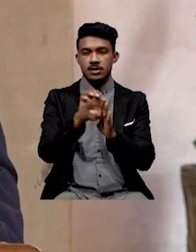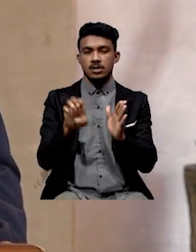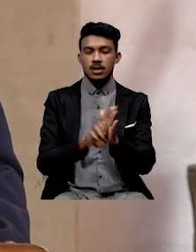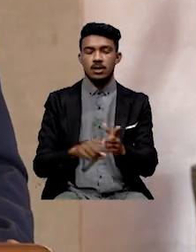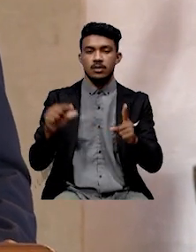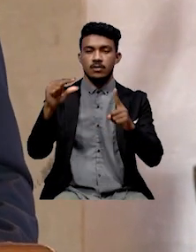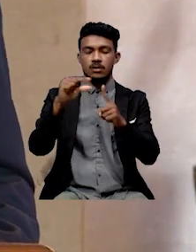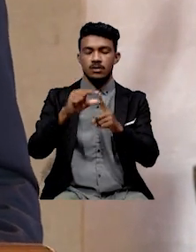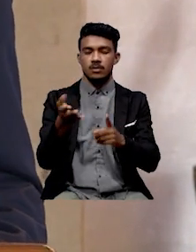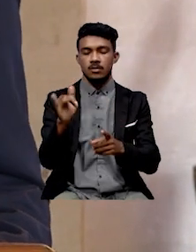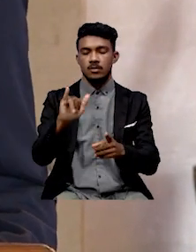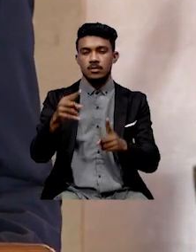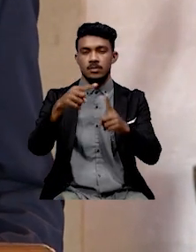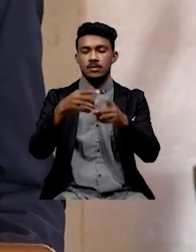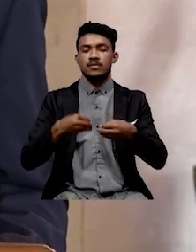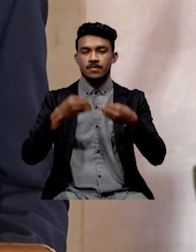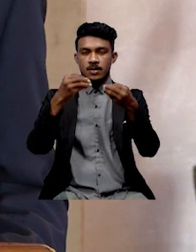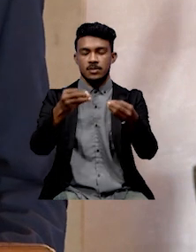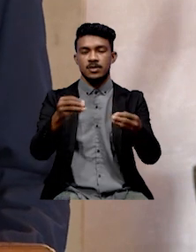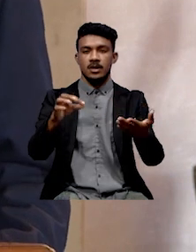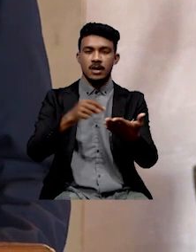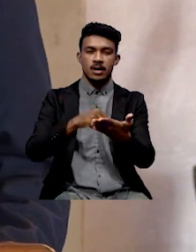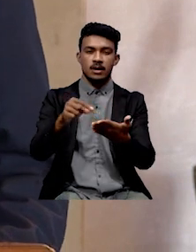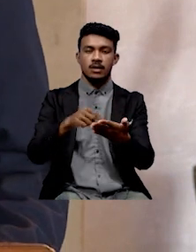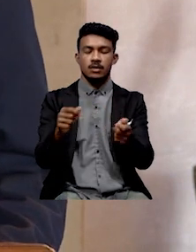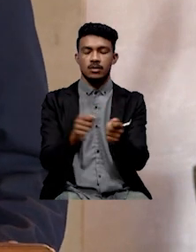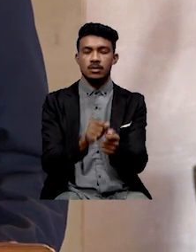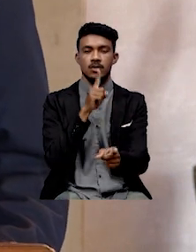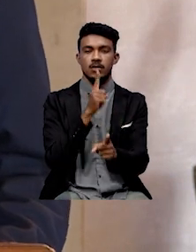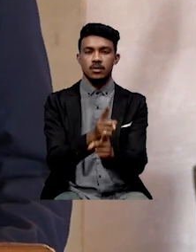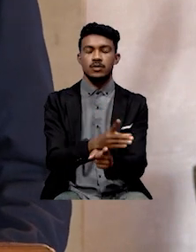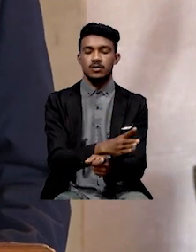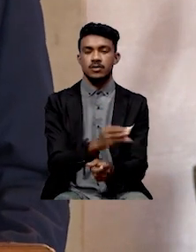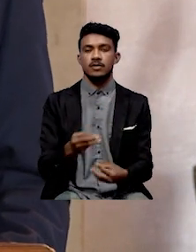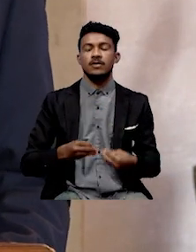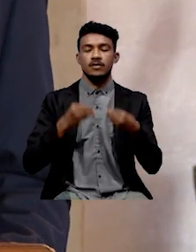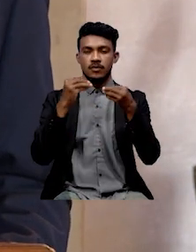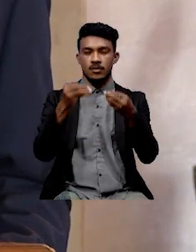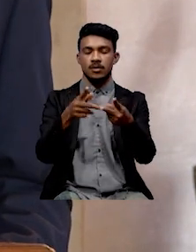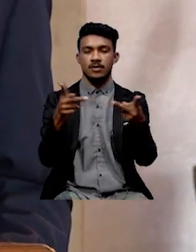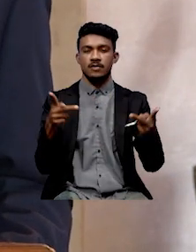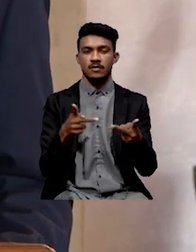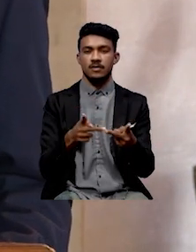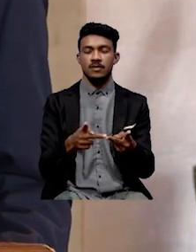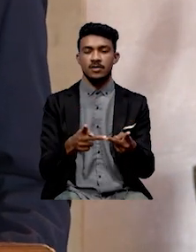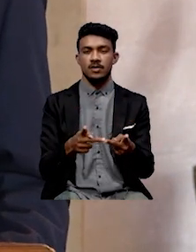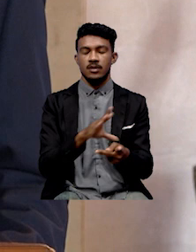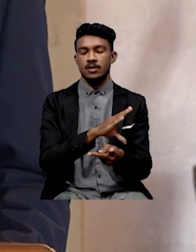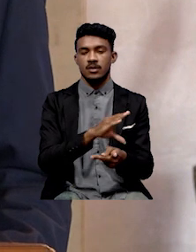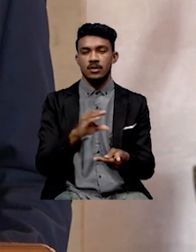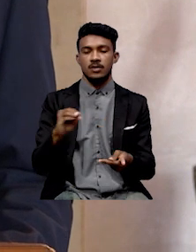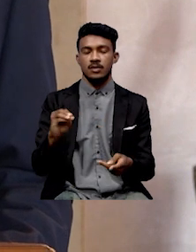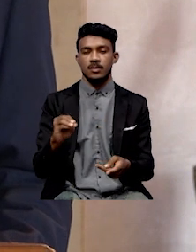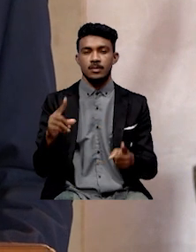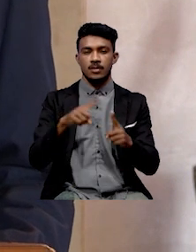sira. Mai se hakerek lolos. Fobaret residências bens imóveis ba